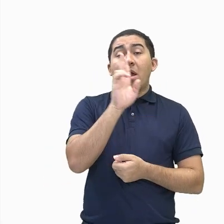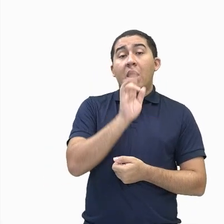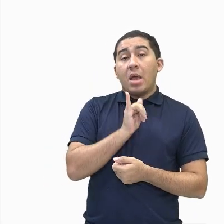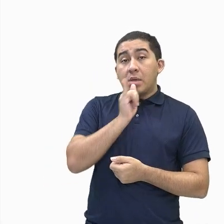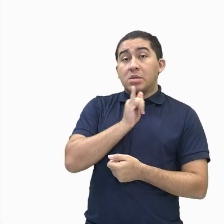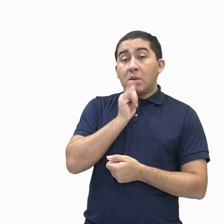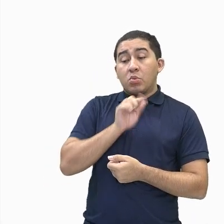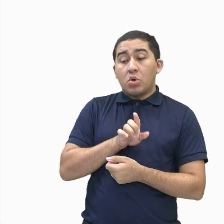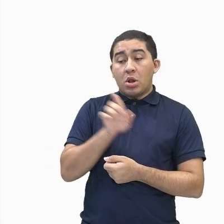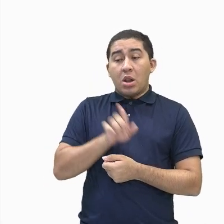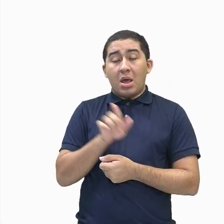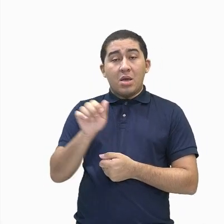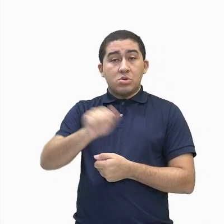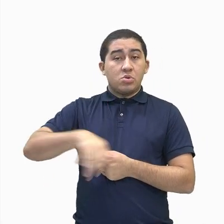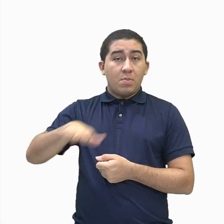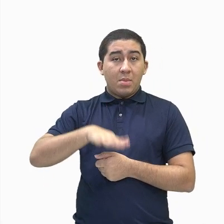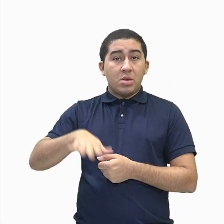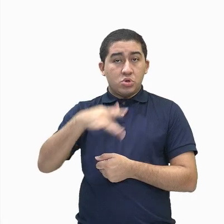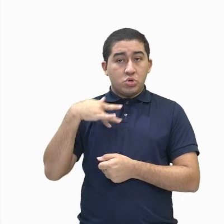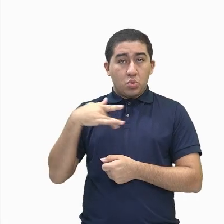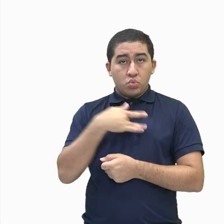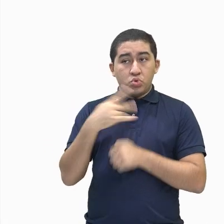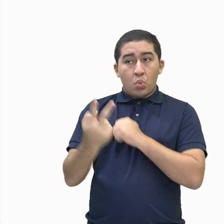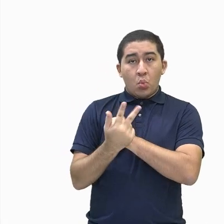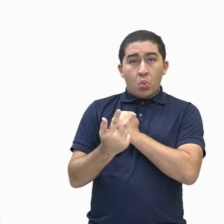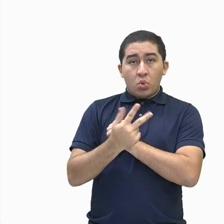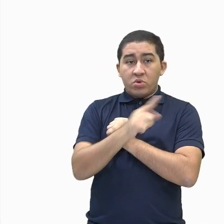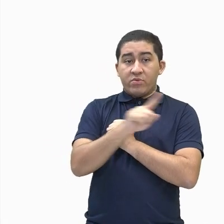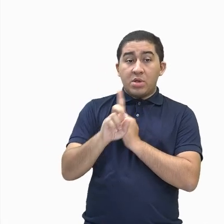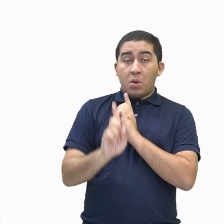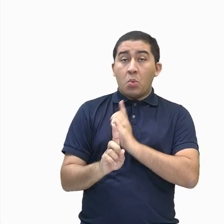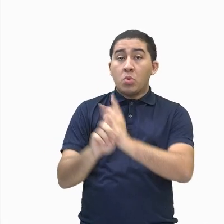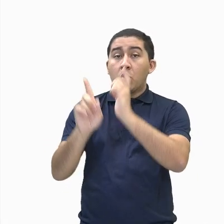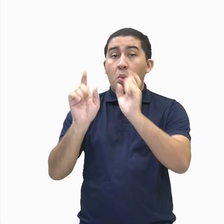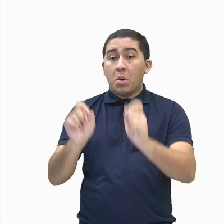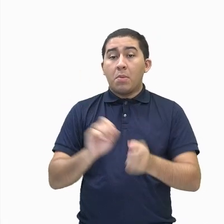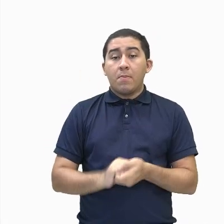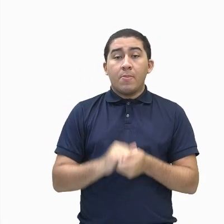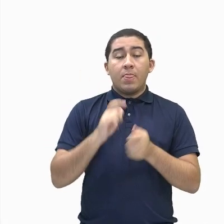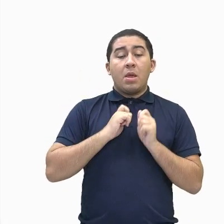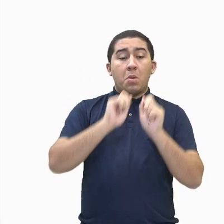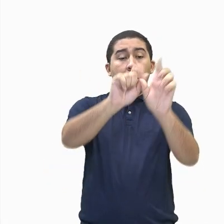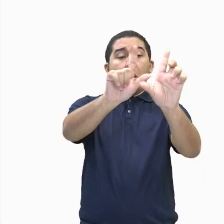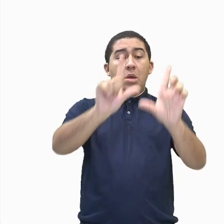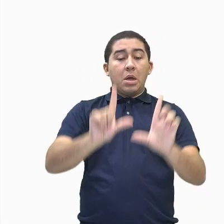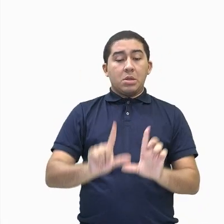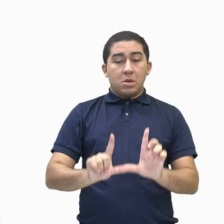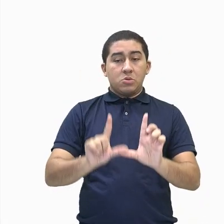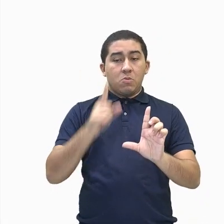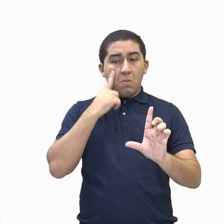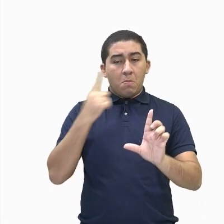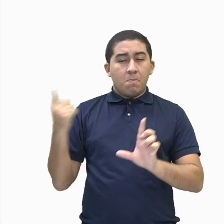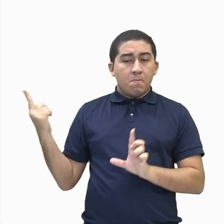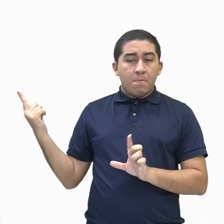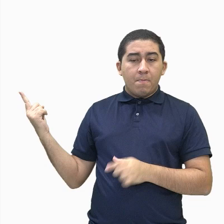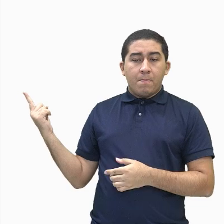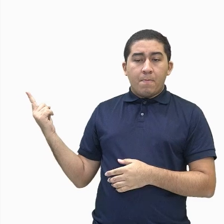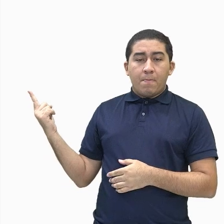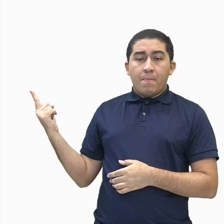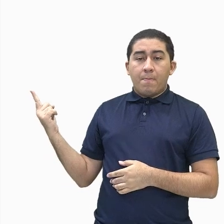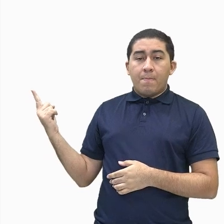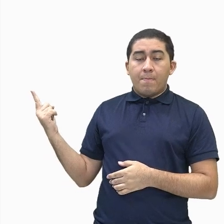de saúde, e você encontra, então, um cartaz ali lá na UBS, na UBF,